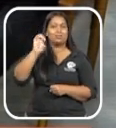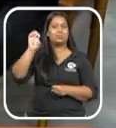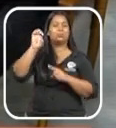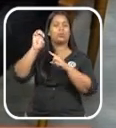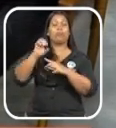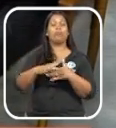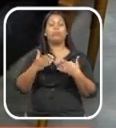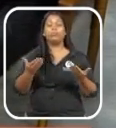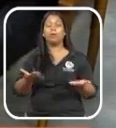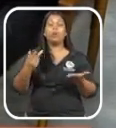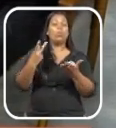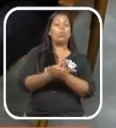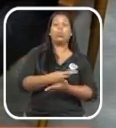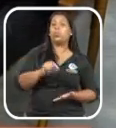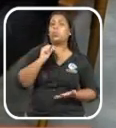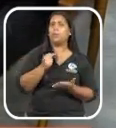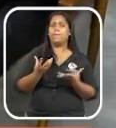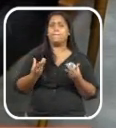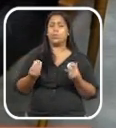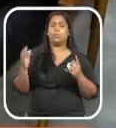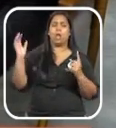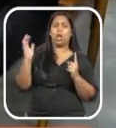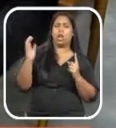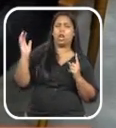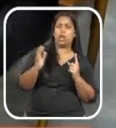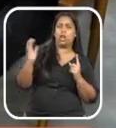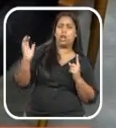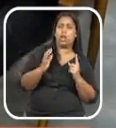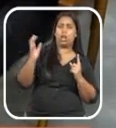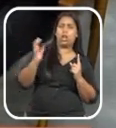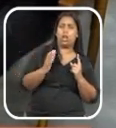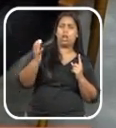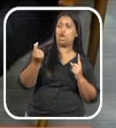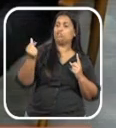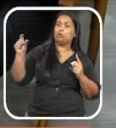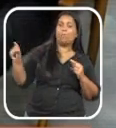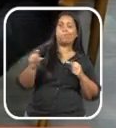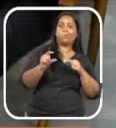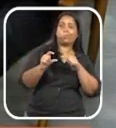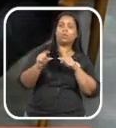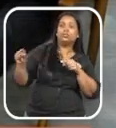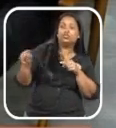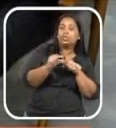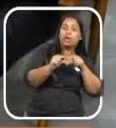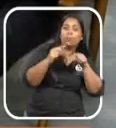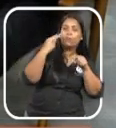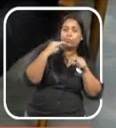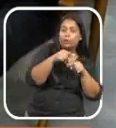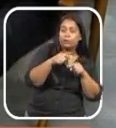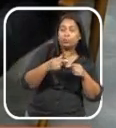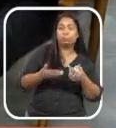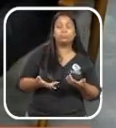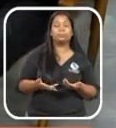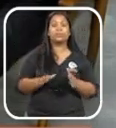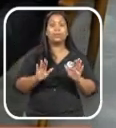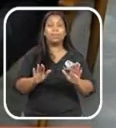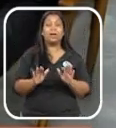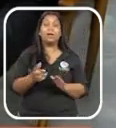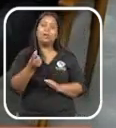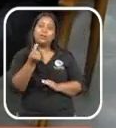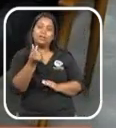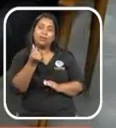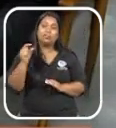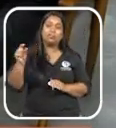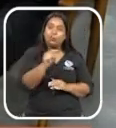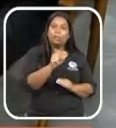para chamada emendas parlamentares. Isso tudo é muito recente. Só que as emendas parlamentares, elas aconteciam num grande acordo.